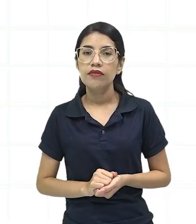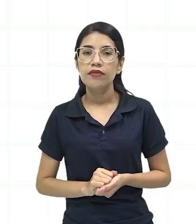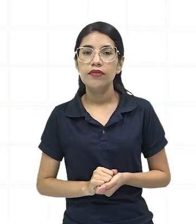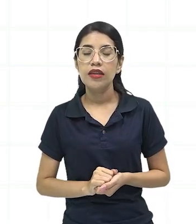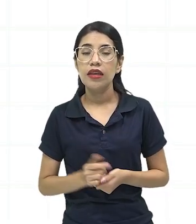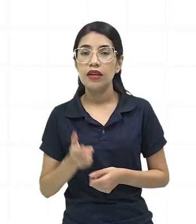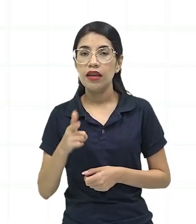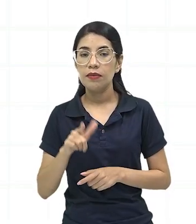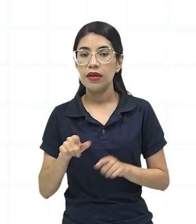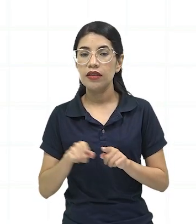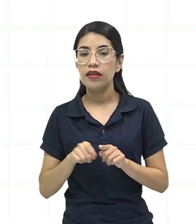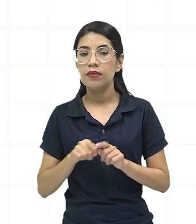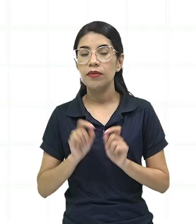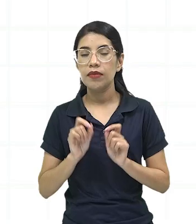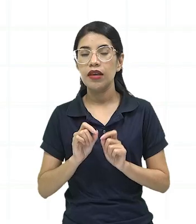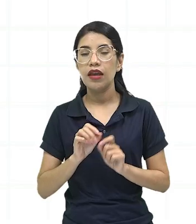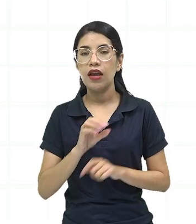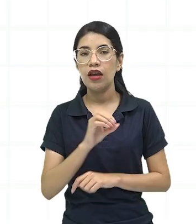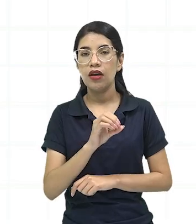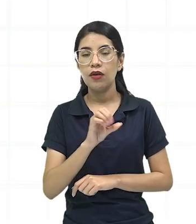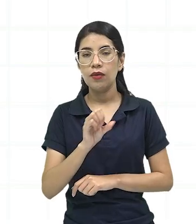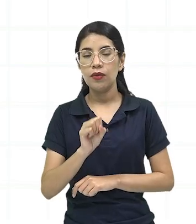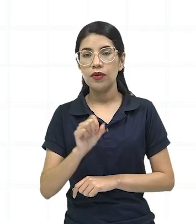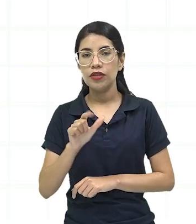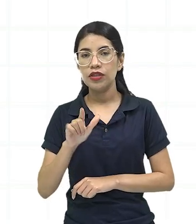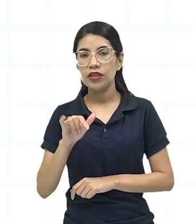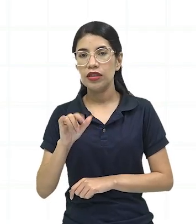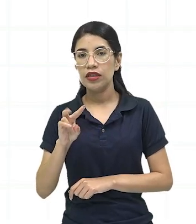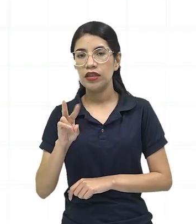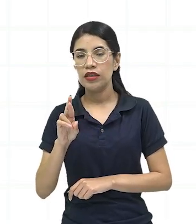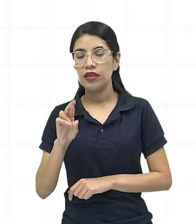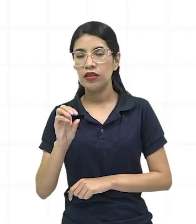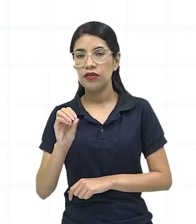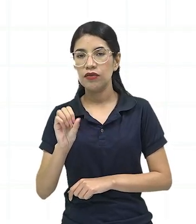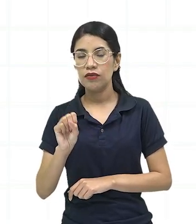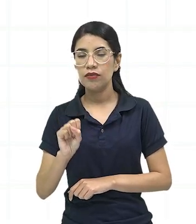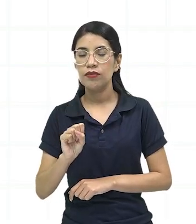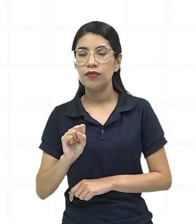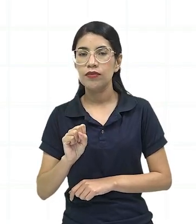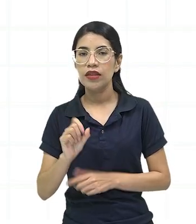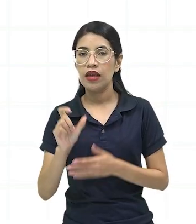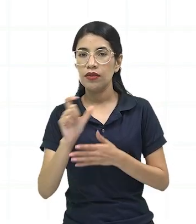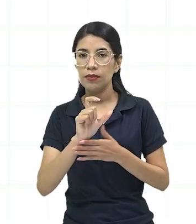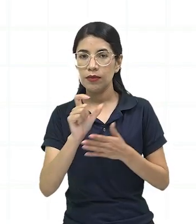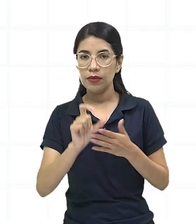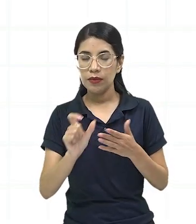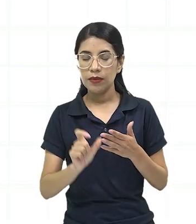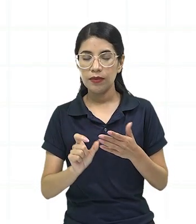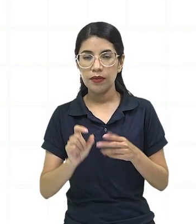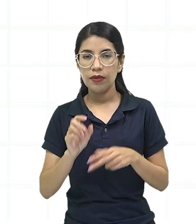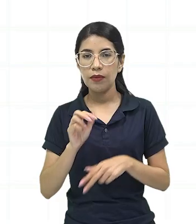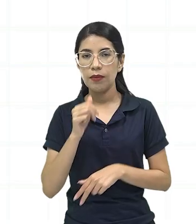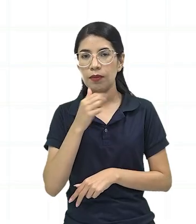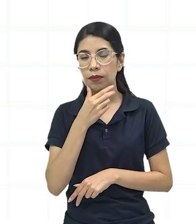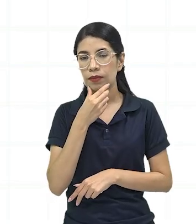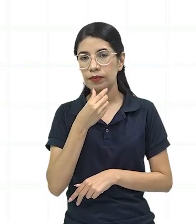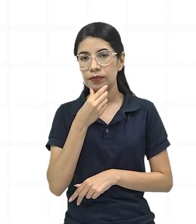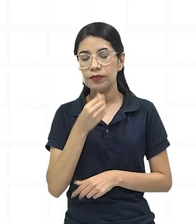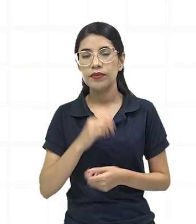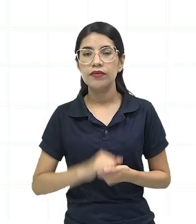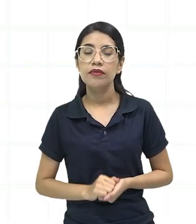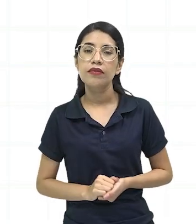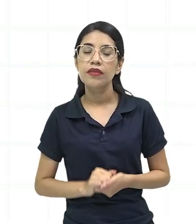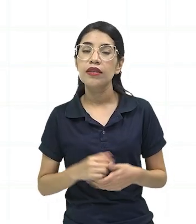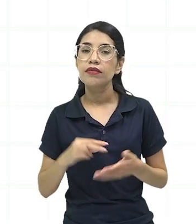quê? Os livros, que está no plural masculino. Logo, o